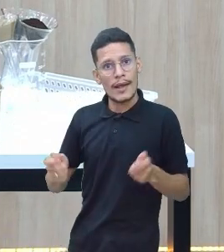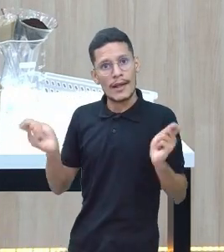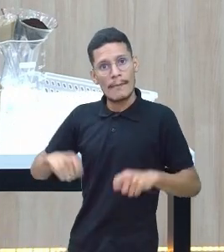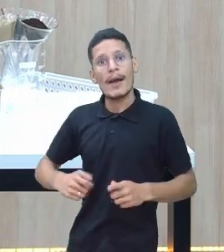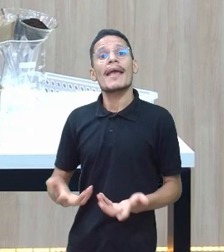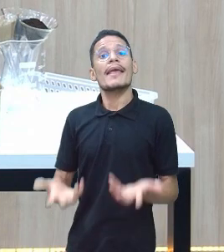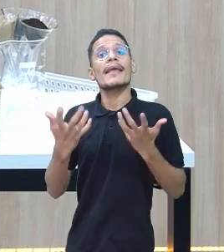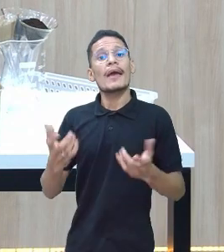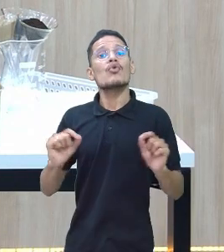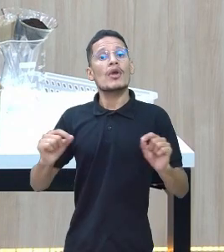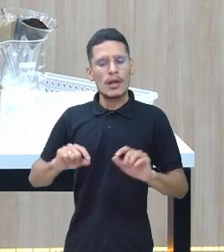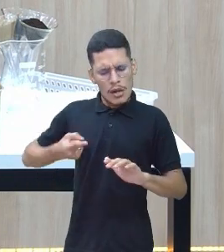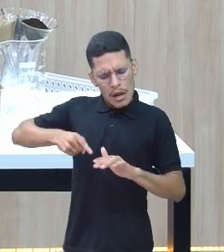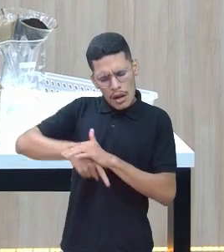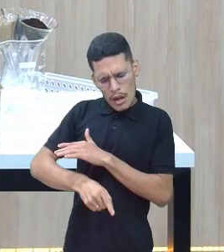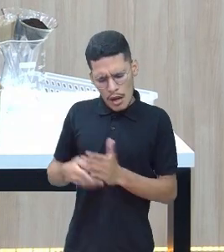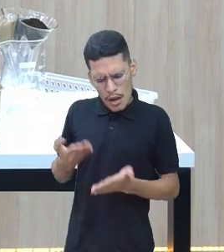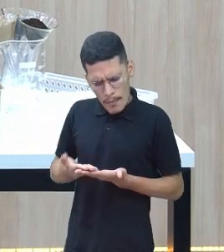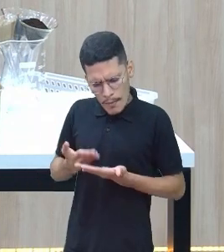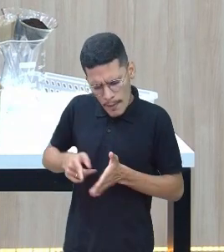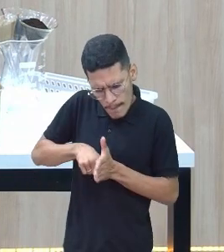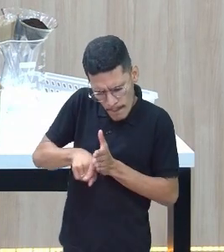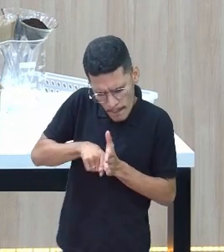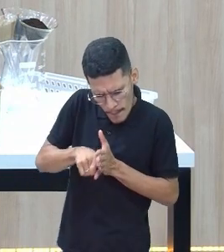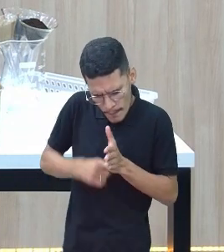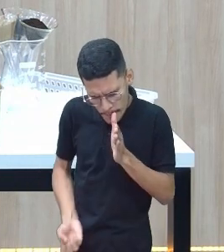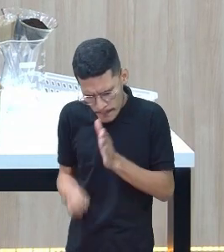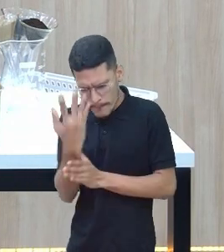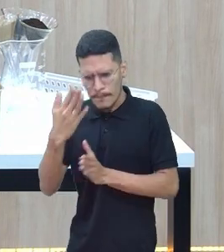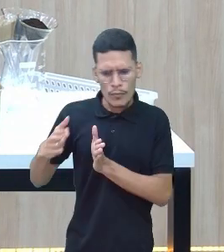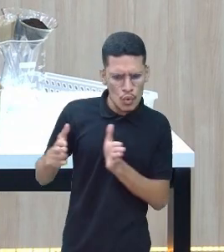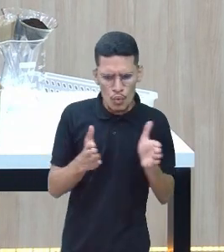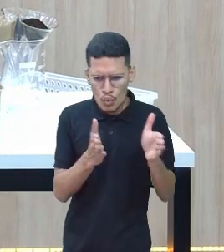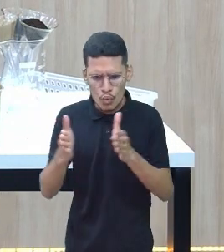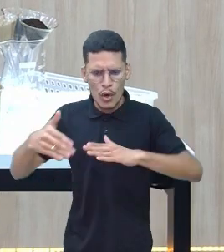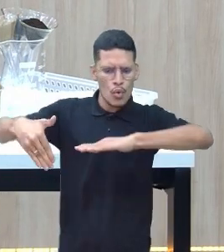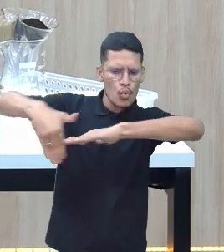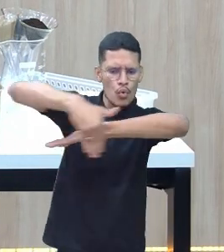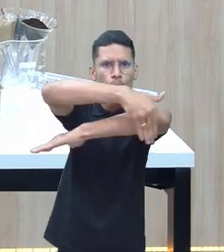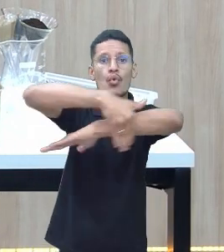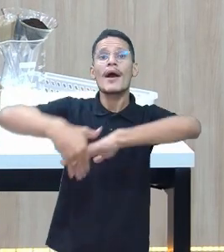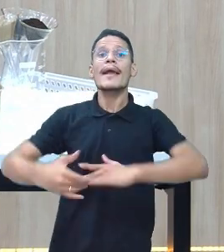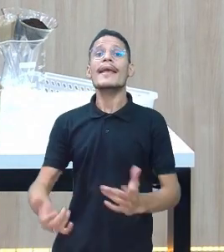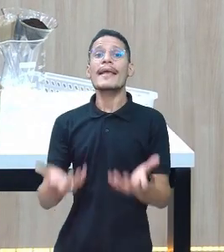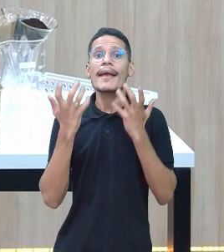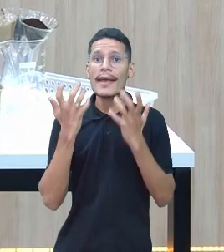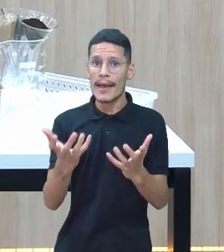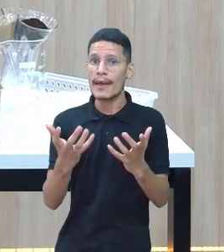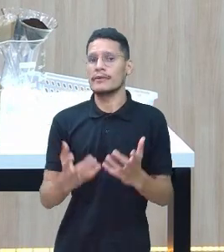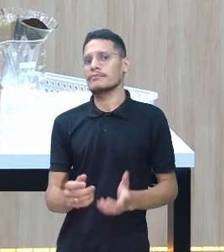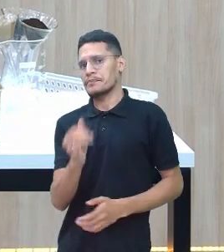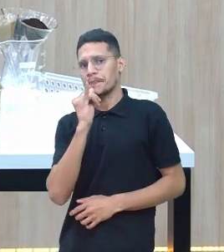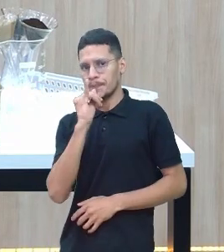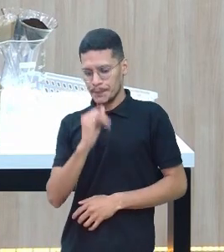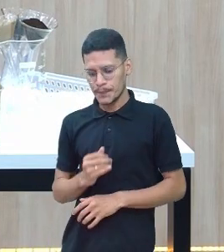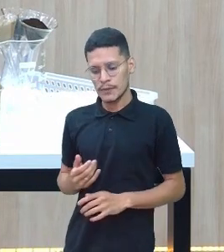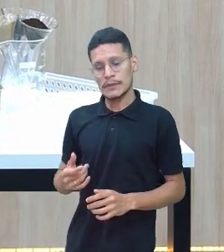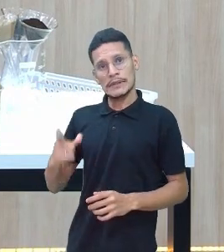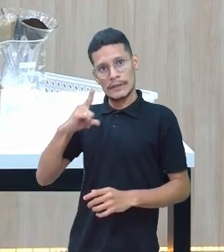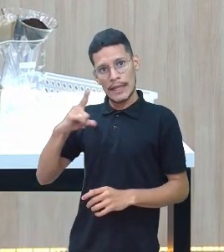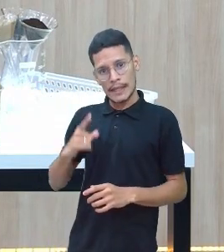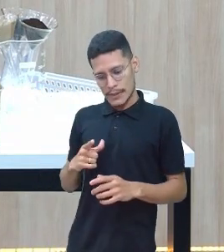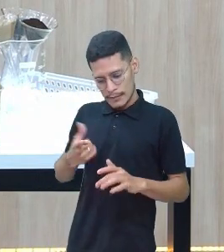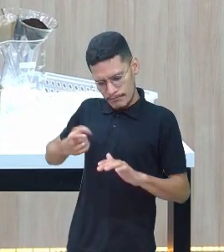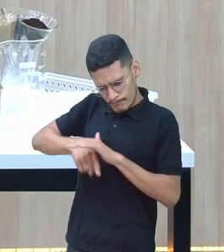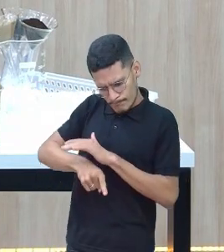queria explorar aquele local, construir estradas, até mesmo a exploração desse tipo de